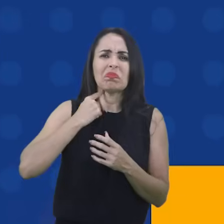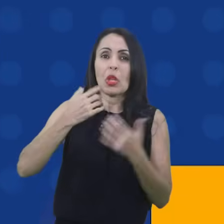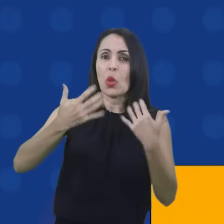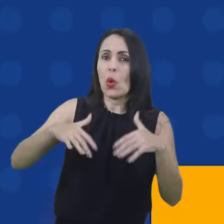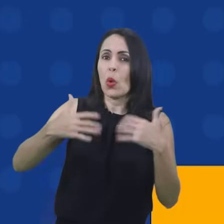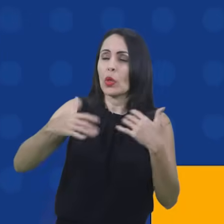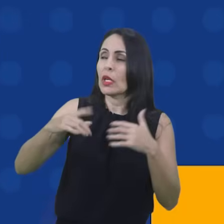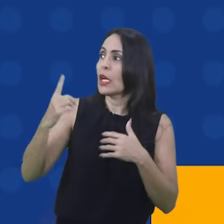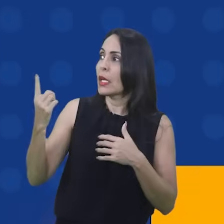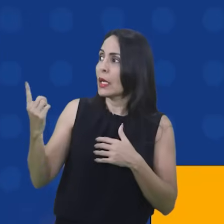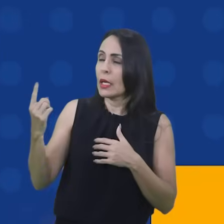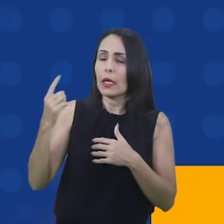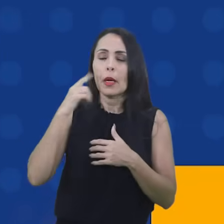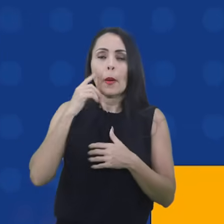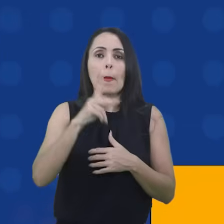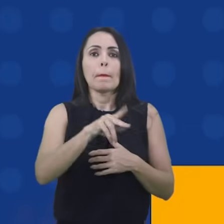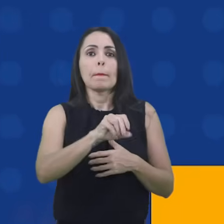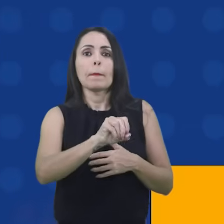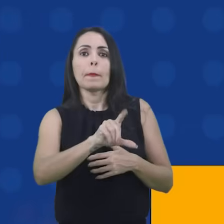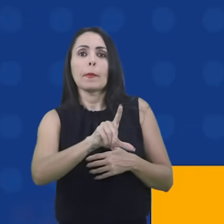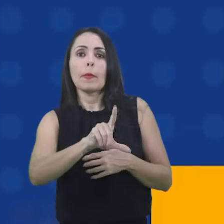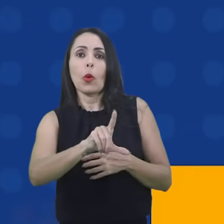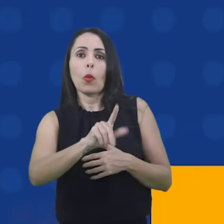interna do dente, que a gente chama de polpa, né,